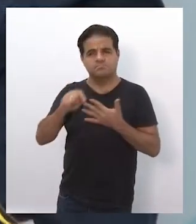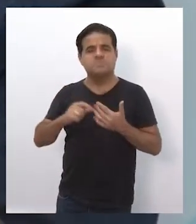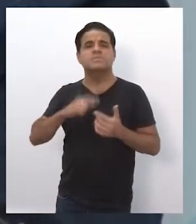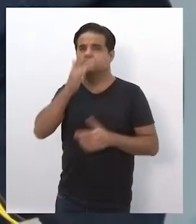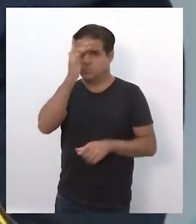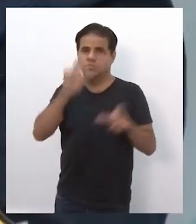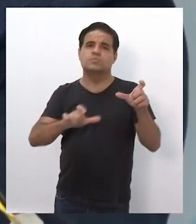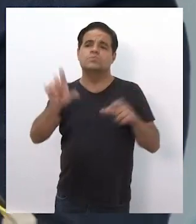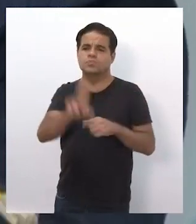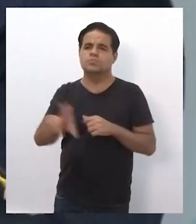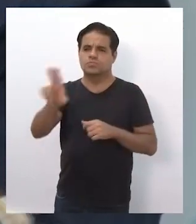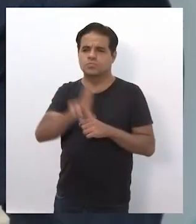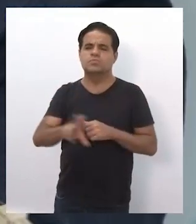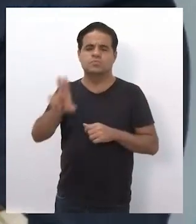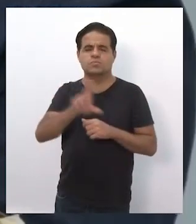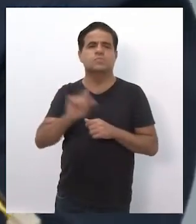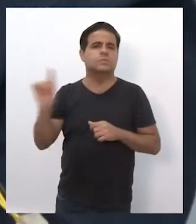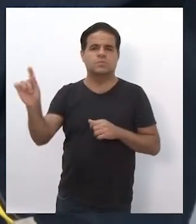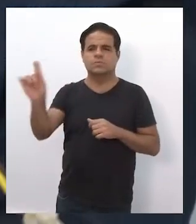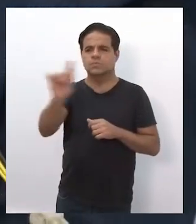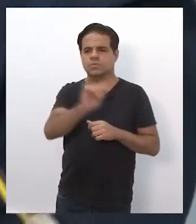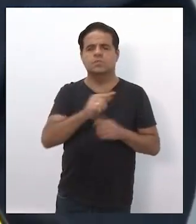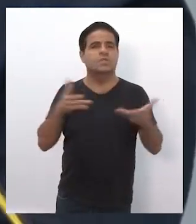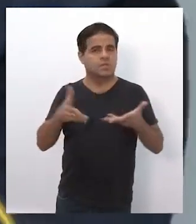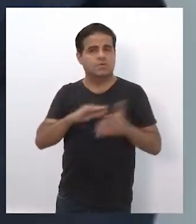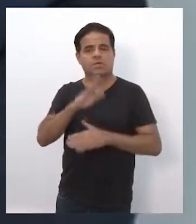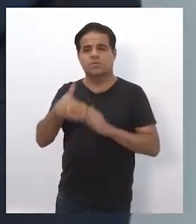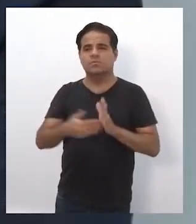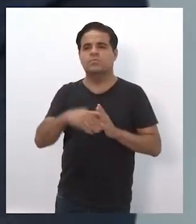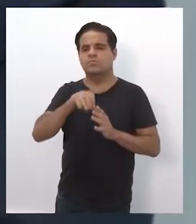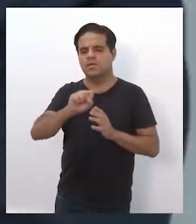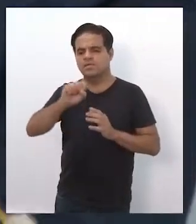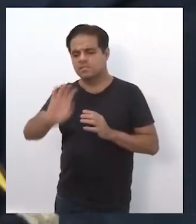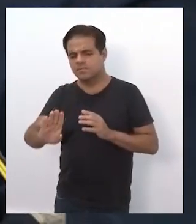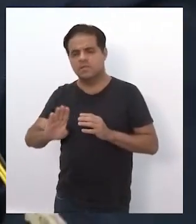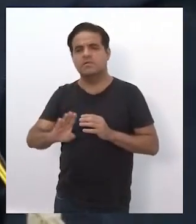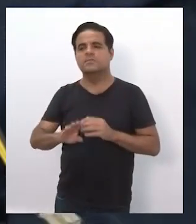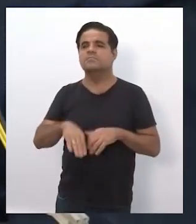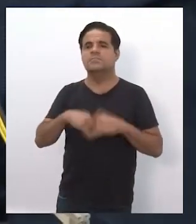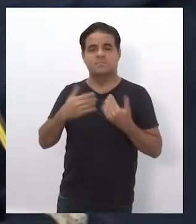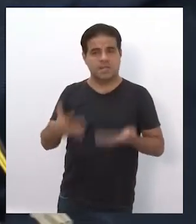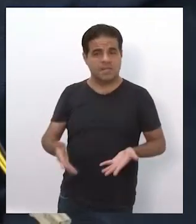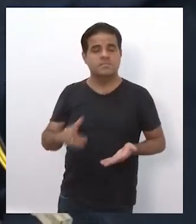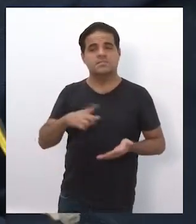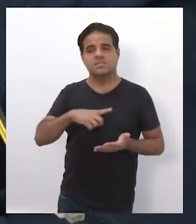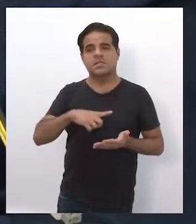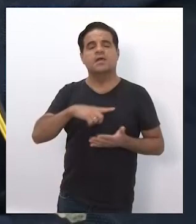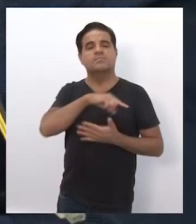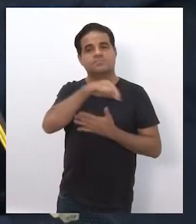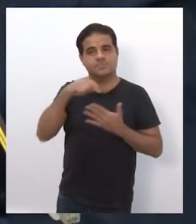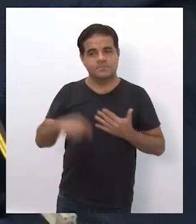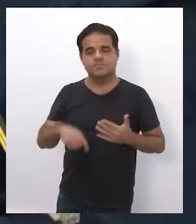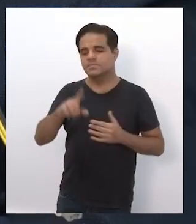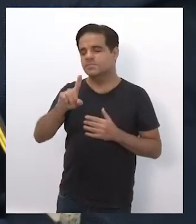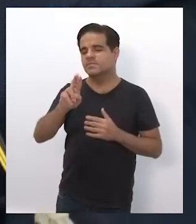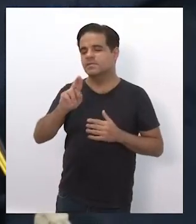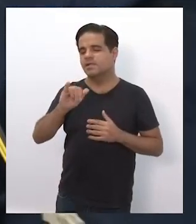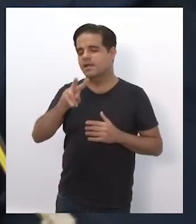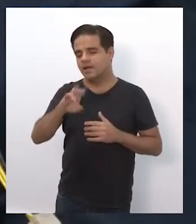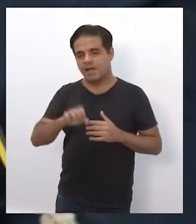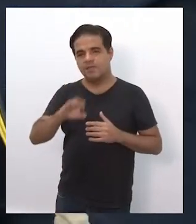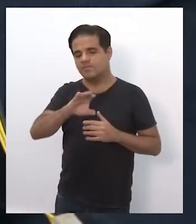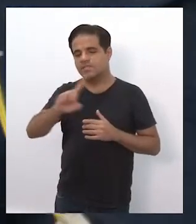usa, né? Infelizmente. Que agora é tudo no USB, né? Mas enfim. Mas ainda temos os drives de CDs,